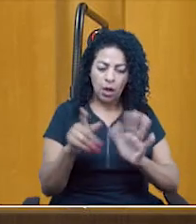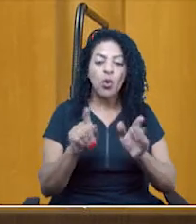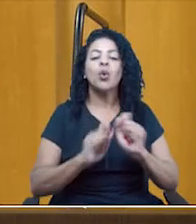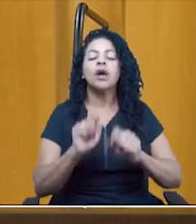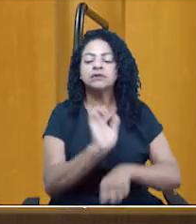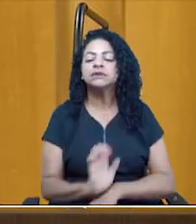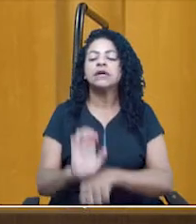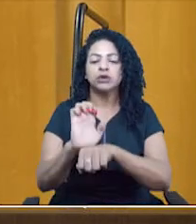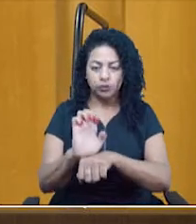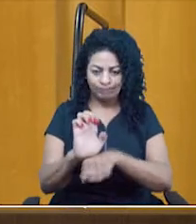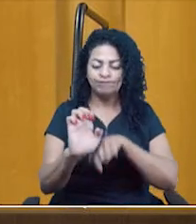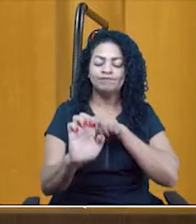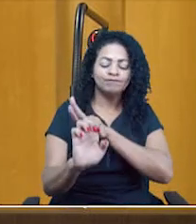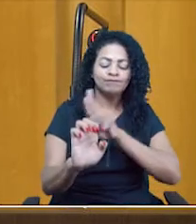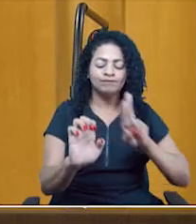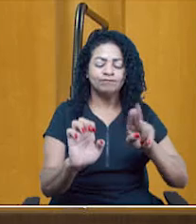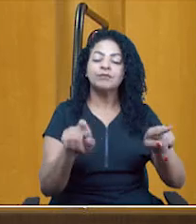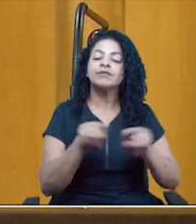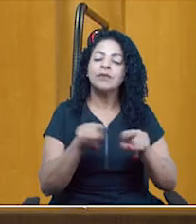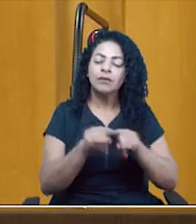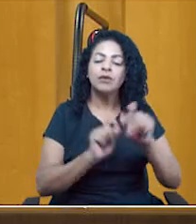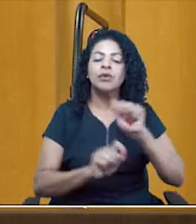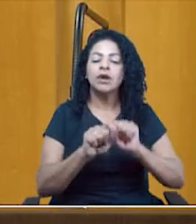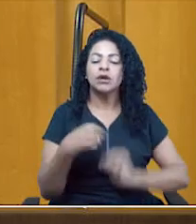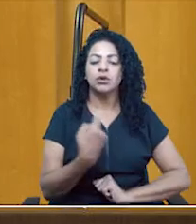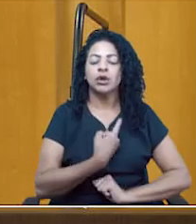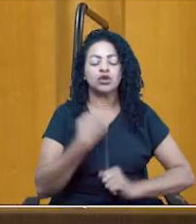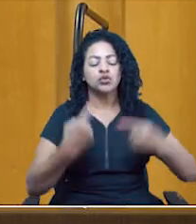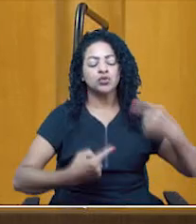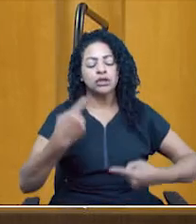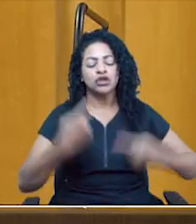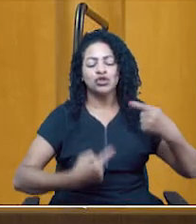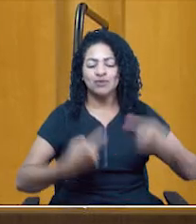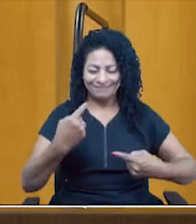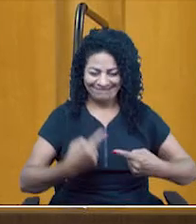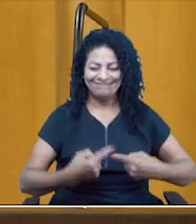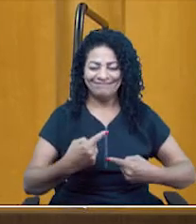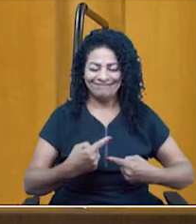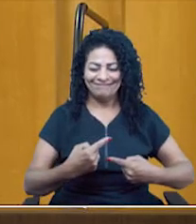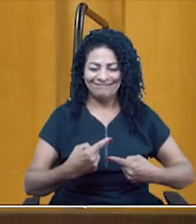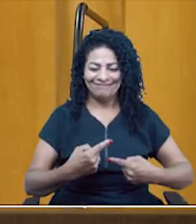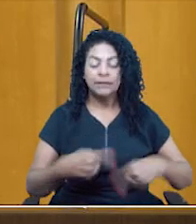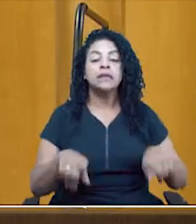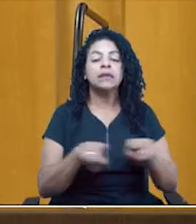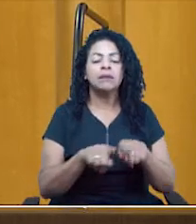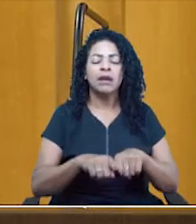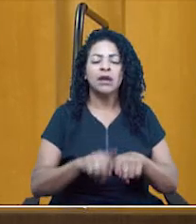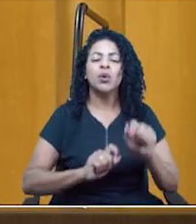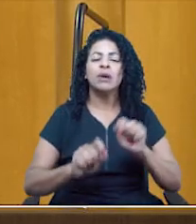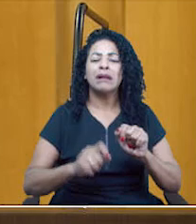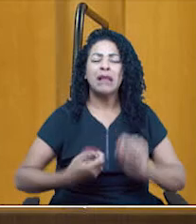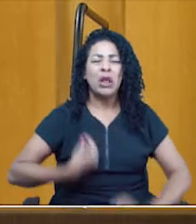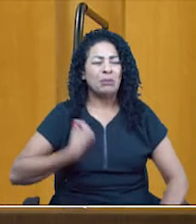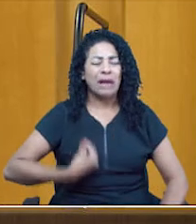como agentes políticos que somos. Vivemos um momento de muito barulho e